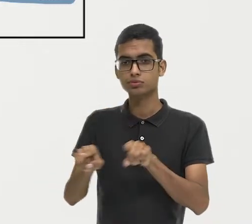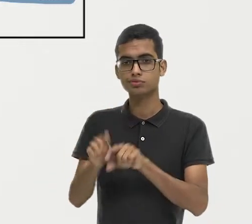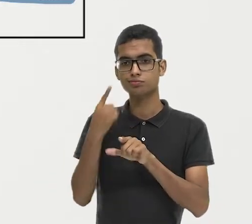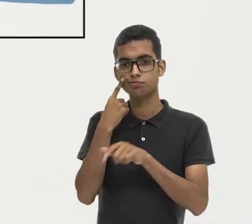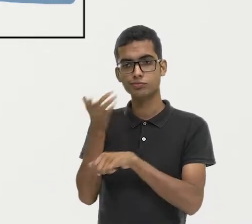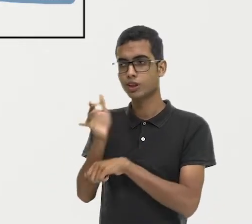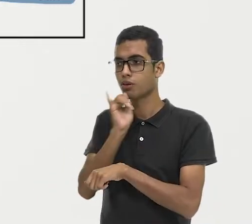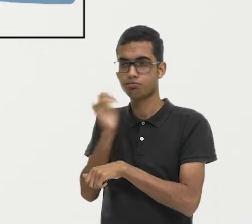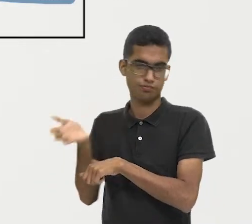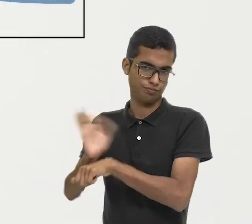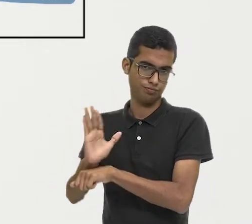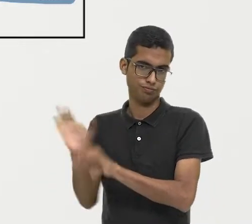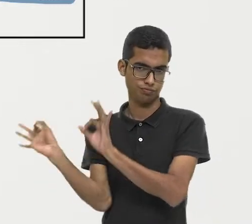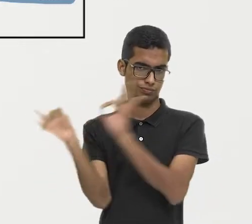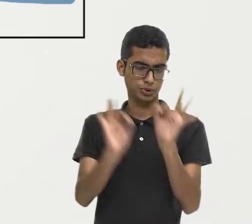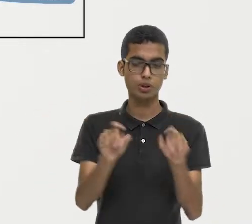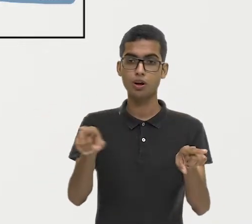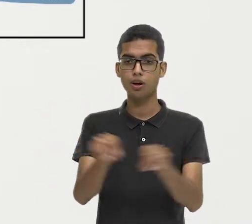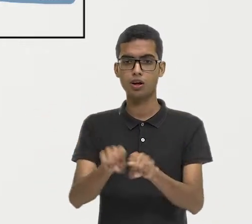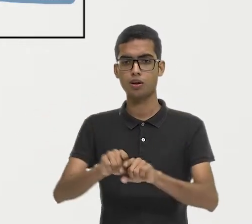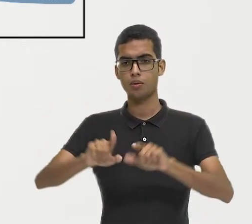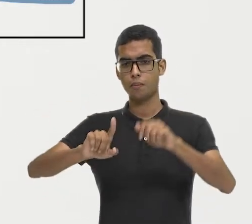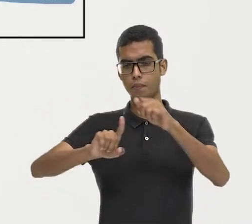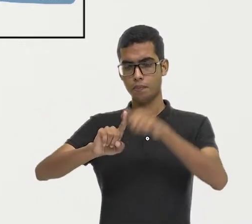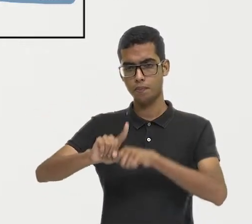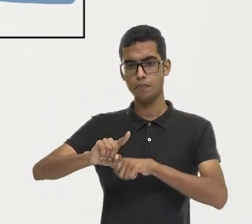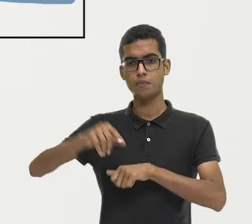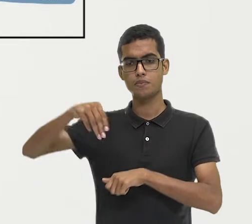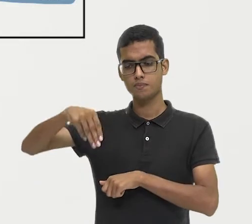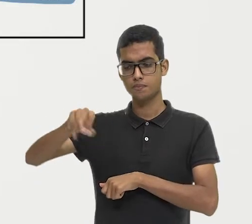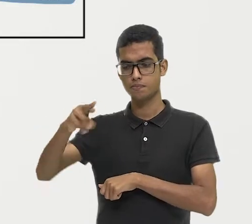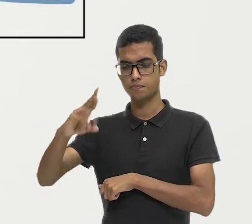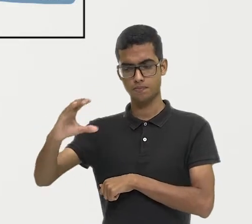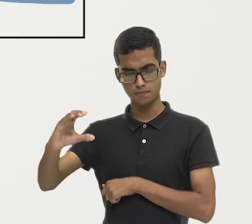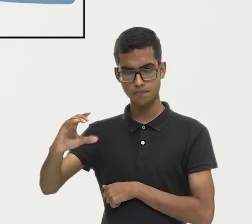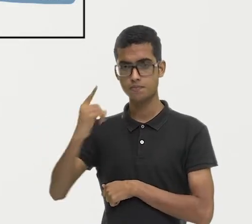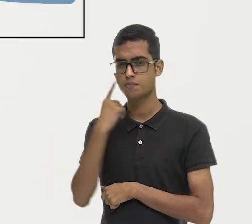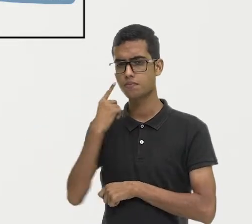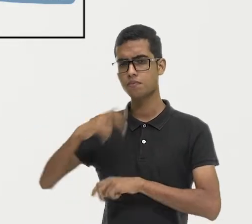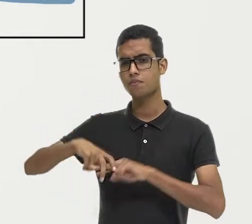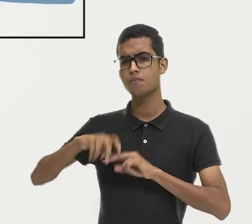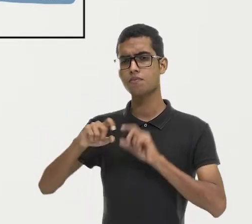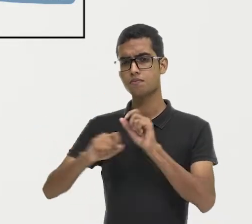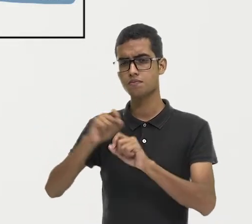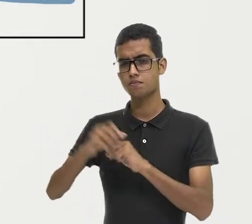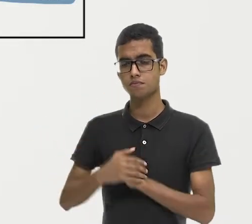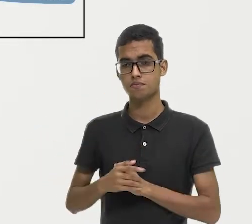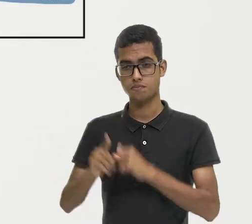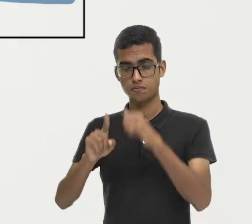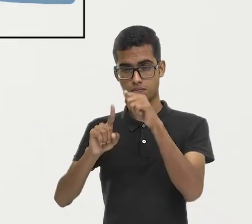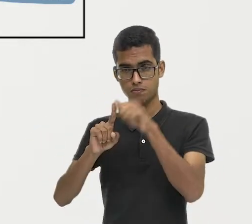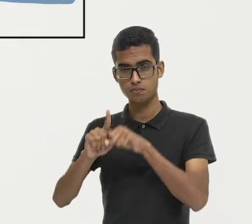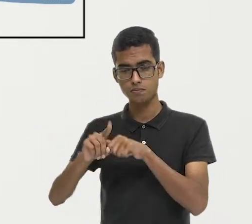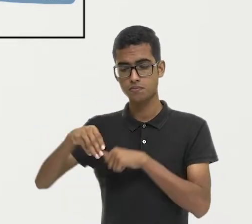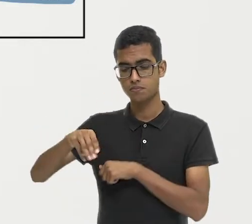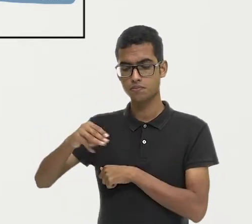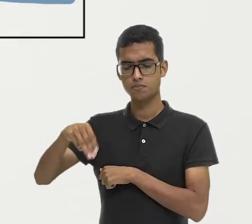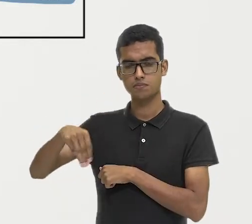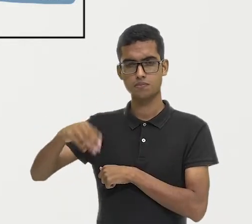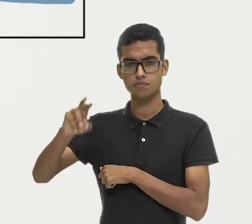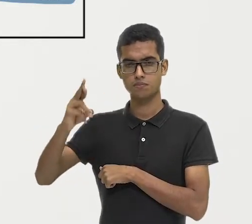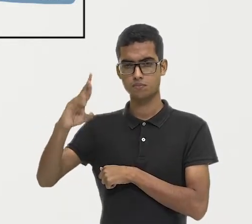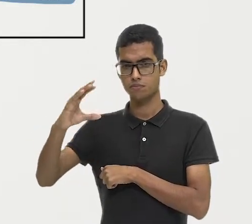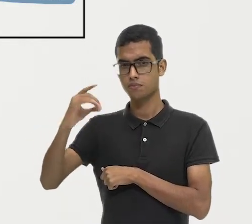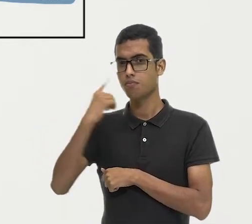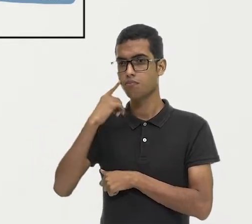filme. Ao mesmo tempo em que março teve uma quantidade bem menor de aluguel de filmes. Por quê? Março o bicho está